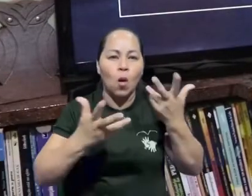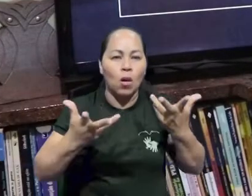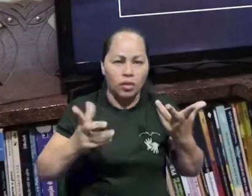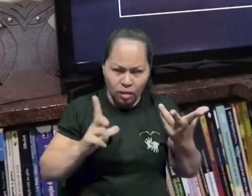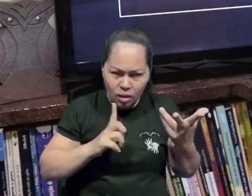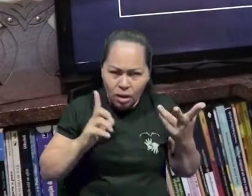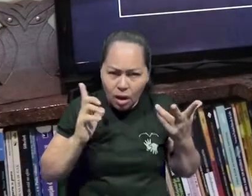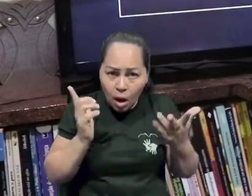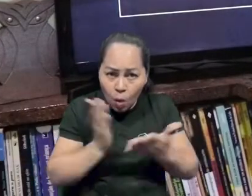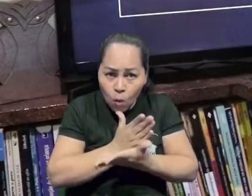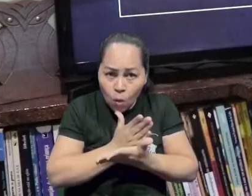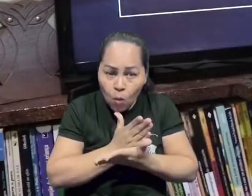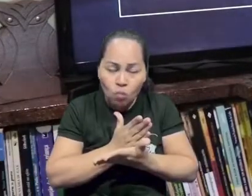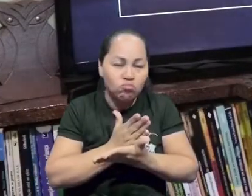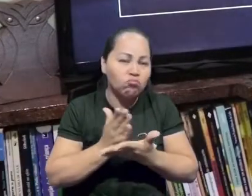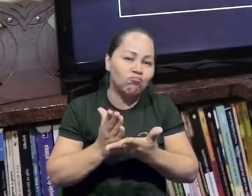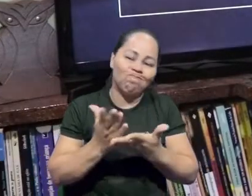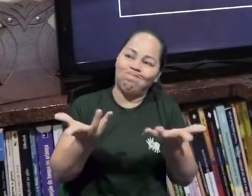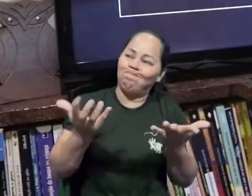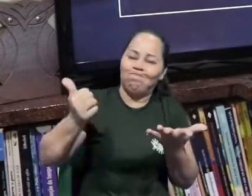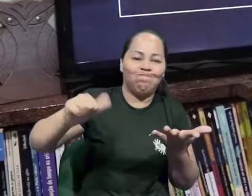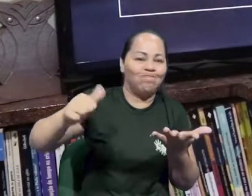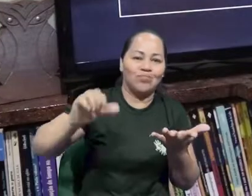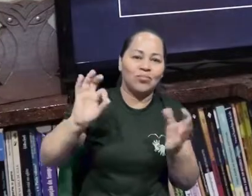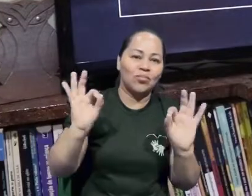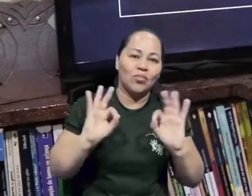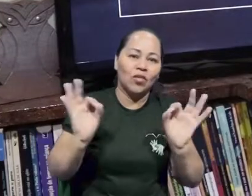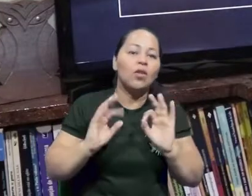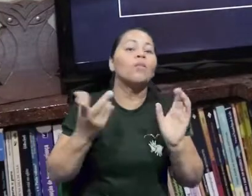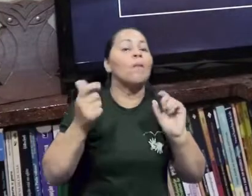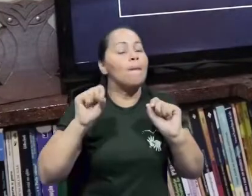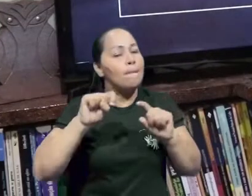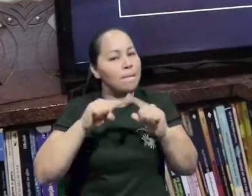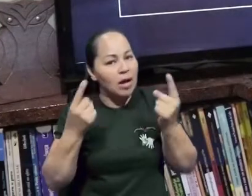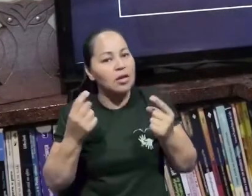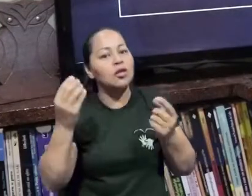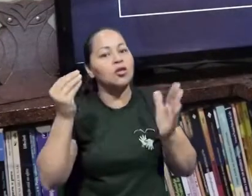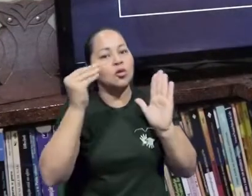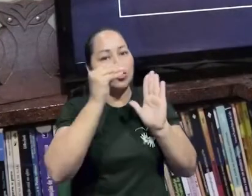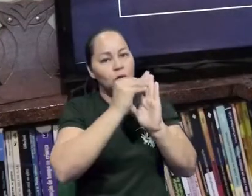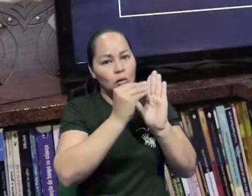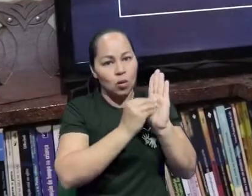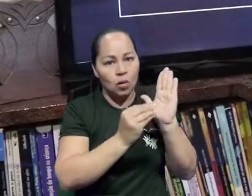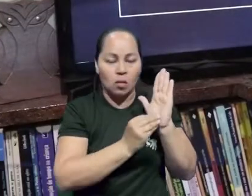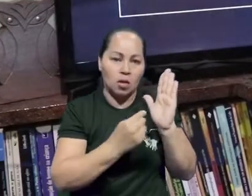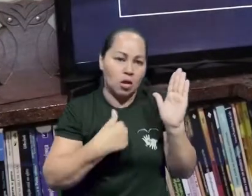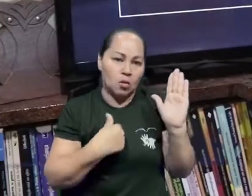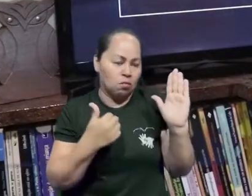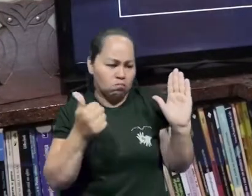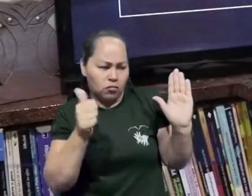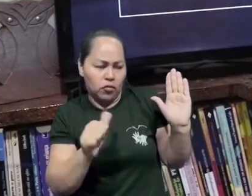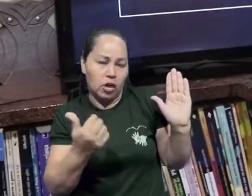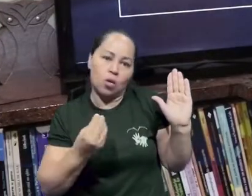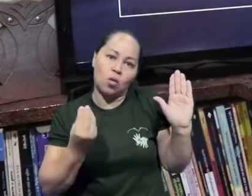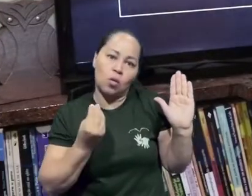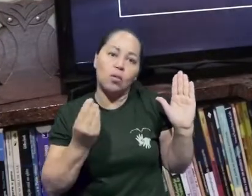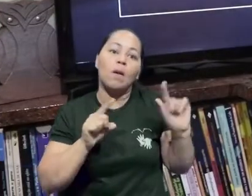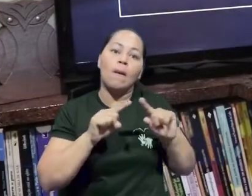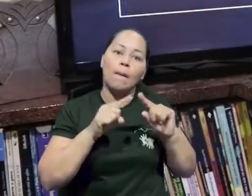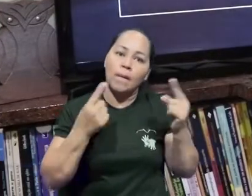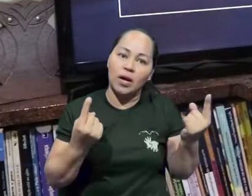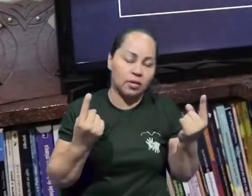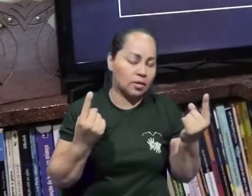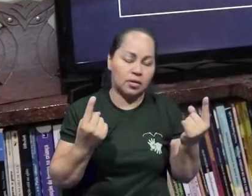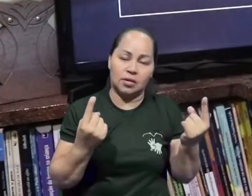esporte. Então, nesse caso, não dá pra gente avaliar e a gente coloca isso no relatório sim. Eu não tenho condições de avaliar, então tá